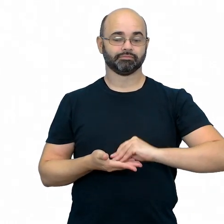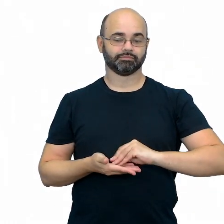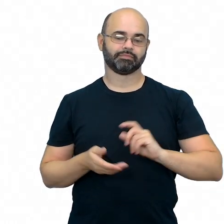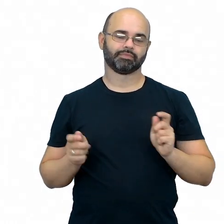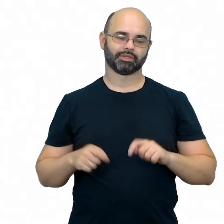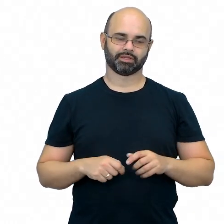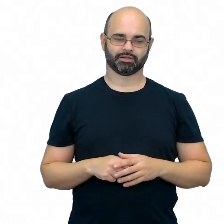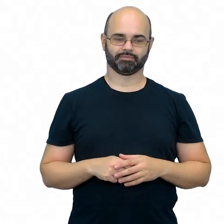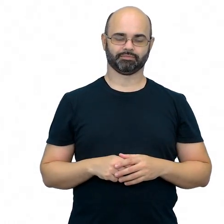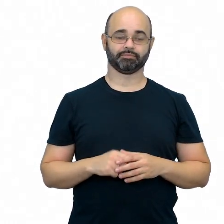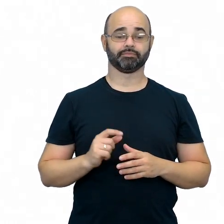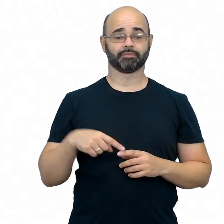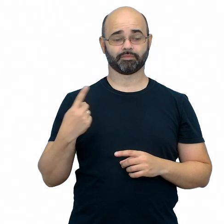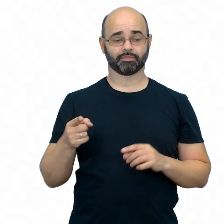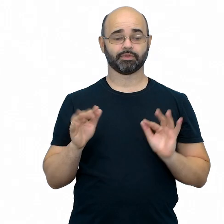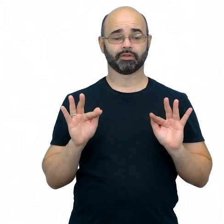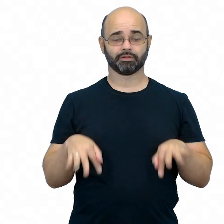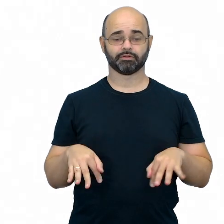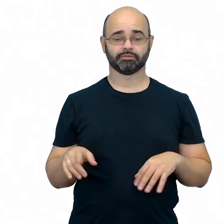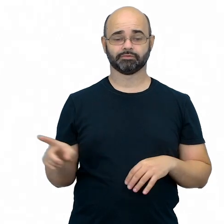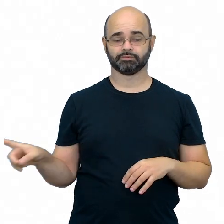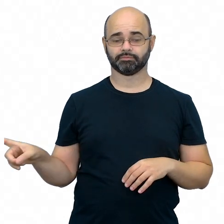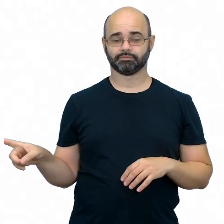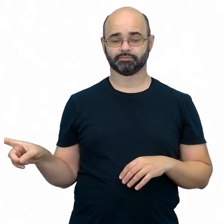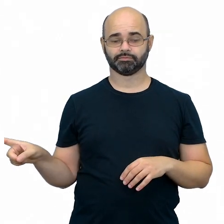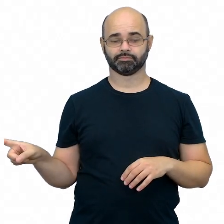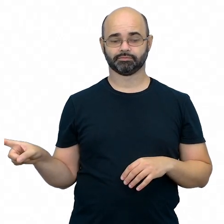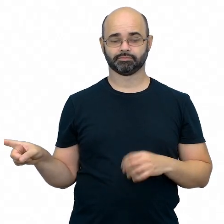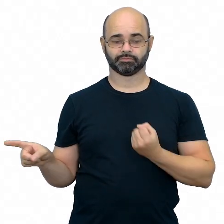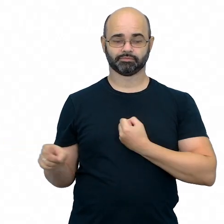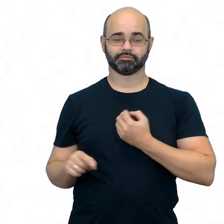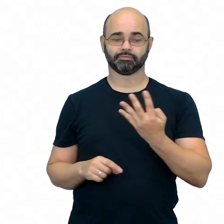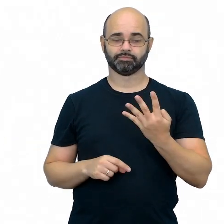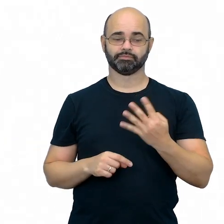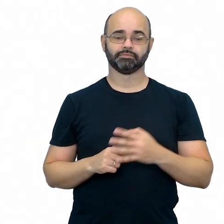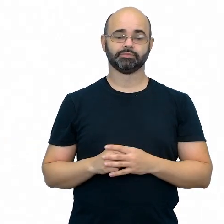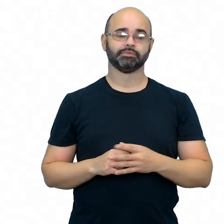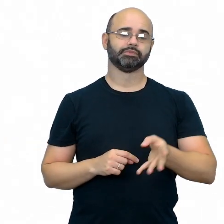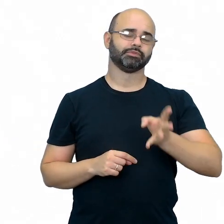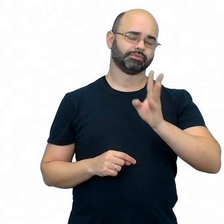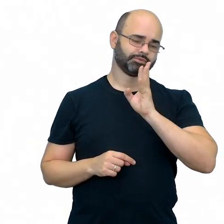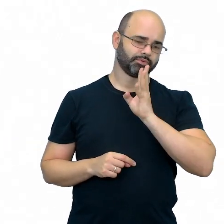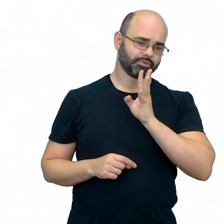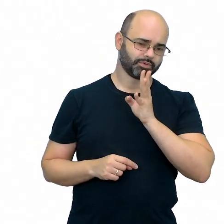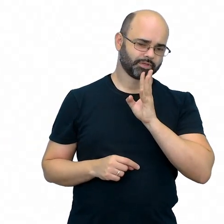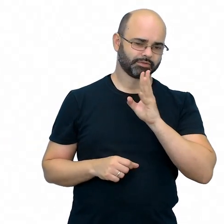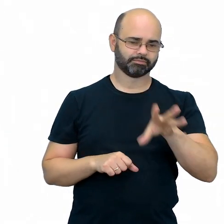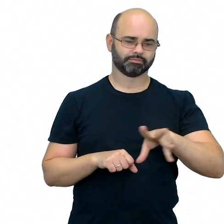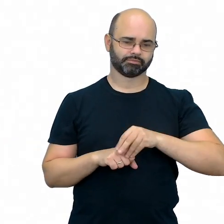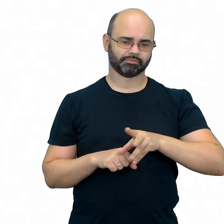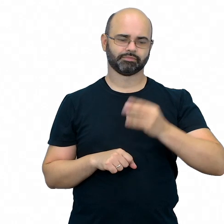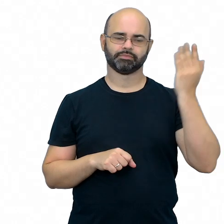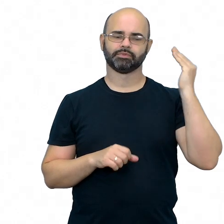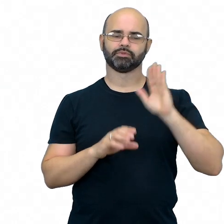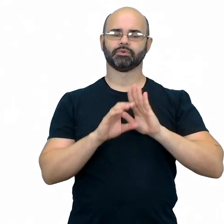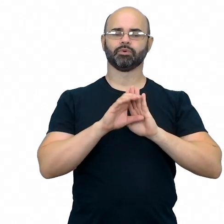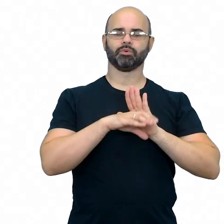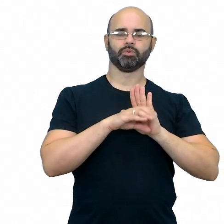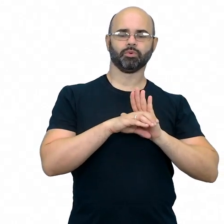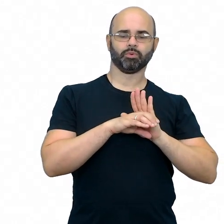as últimas considerações, é lógico, ali institucionalizando os conhecimentos, retomando os conceitos que ainda podem